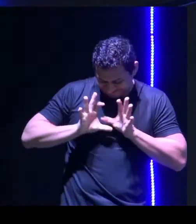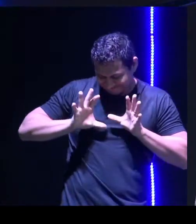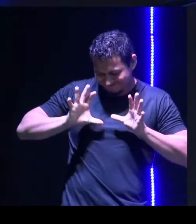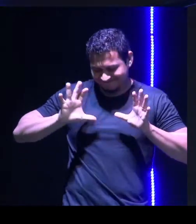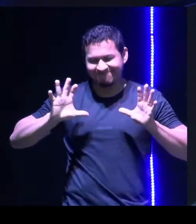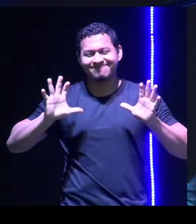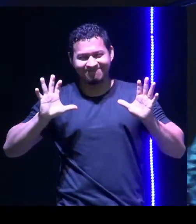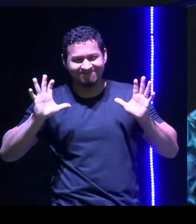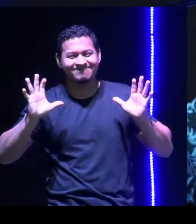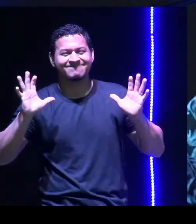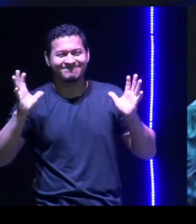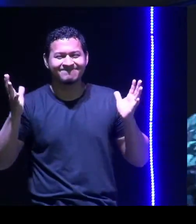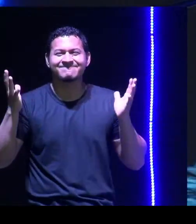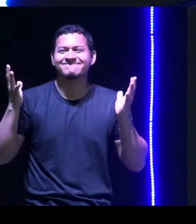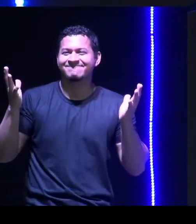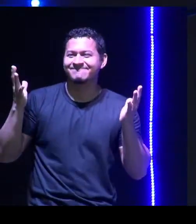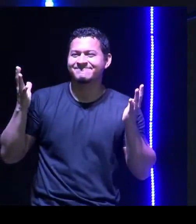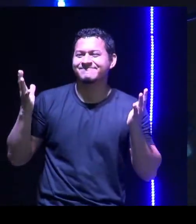livre.